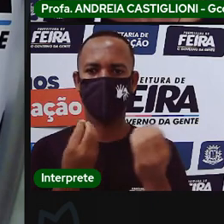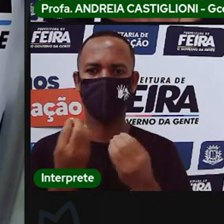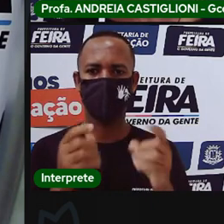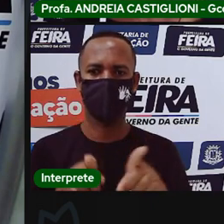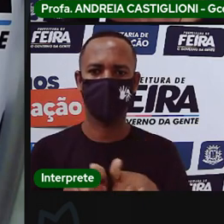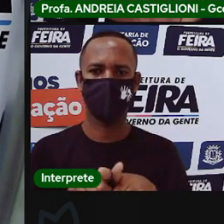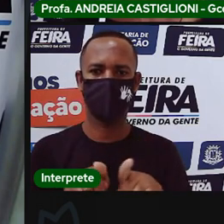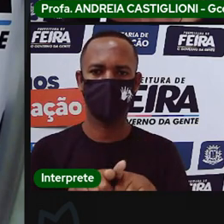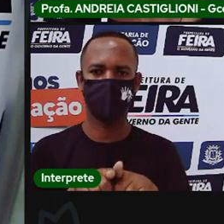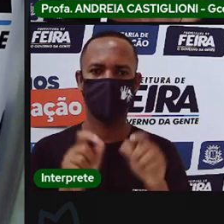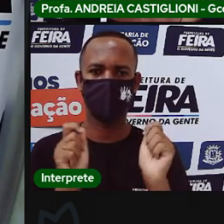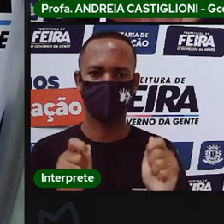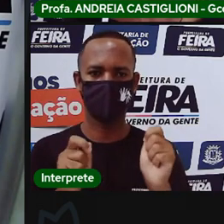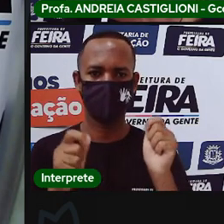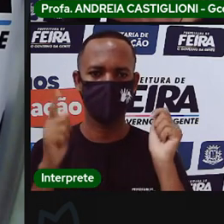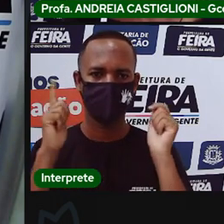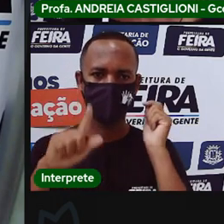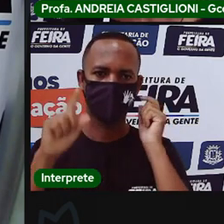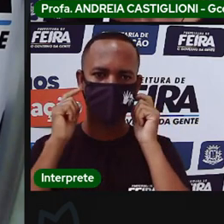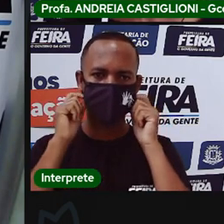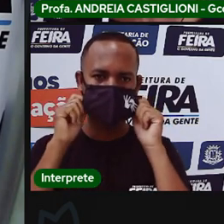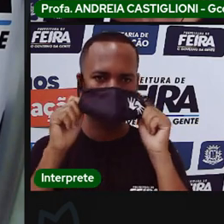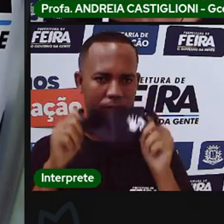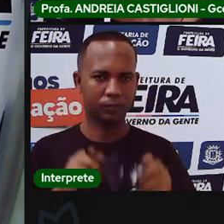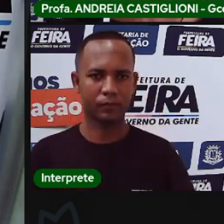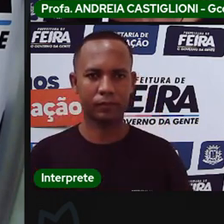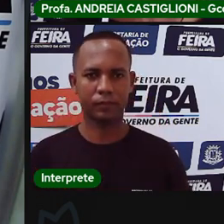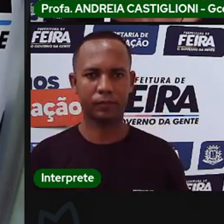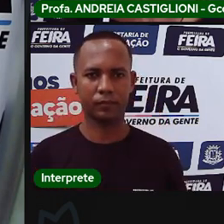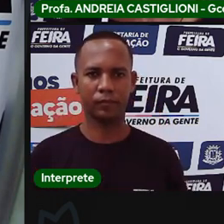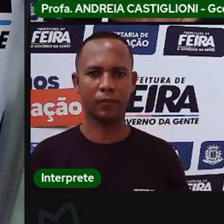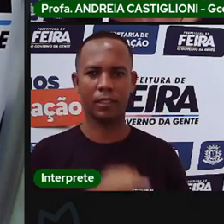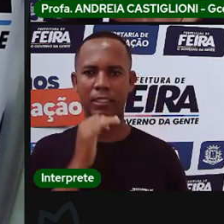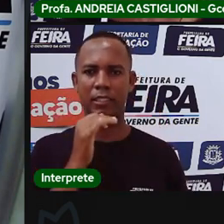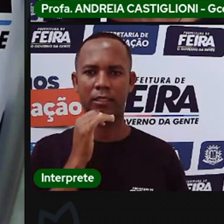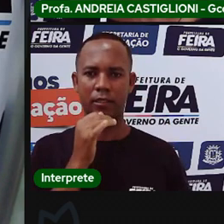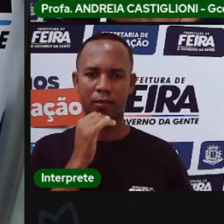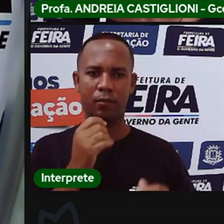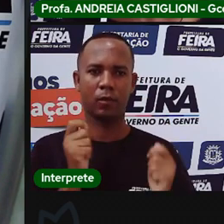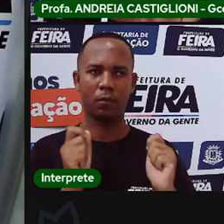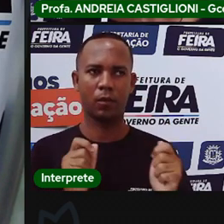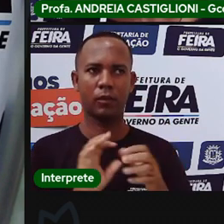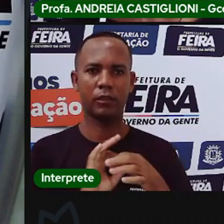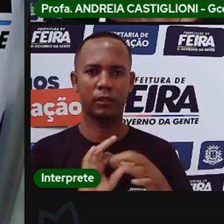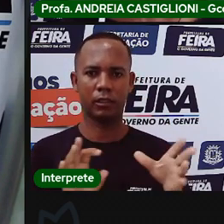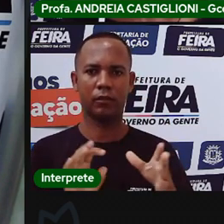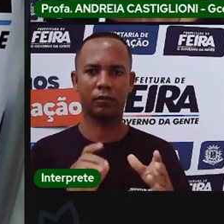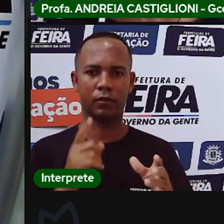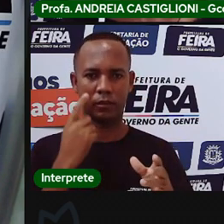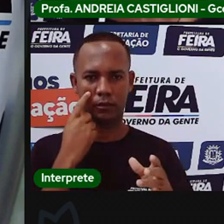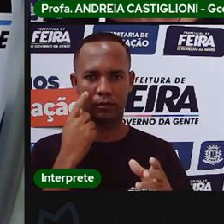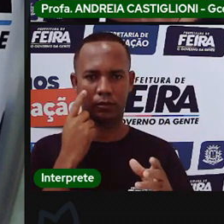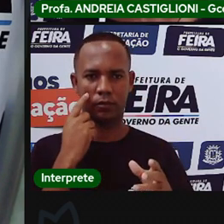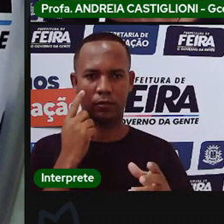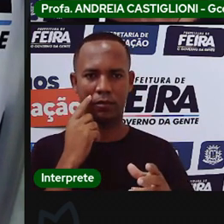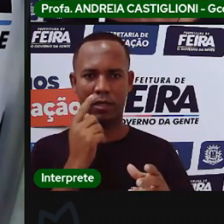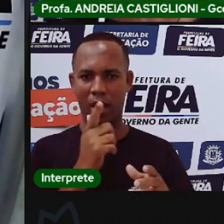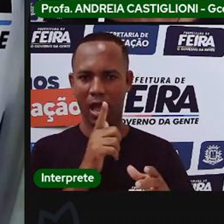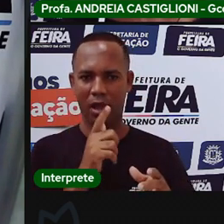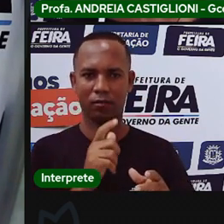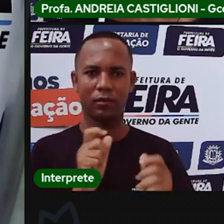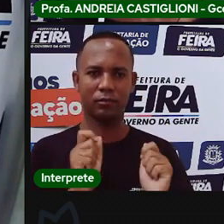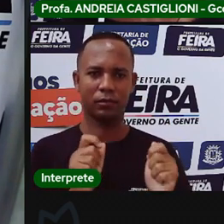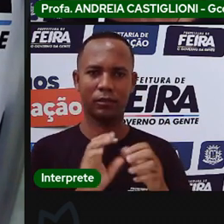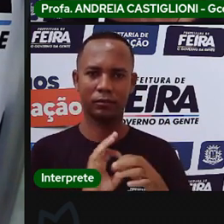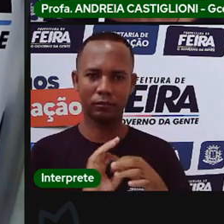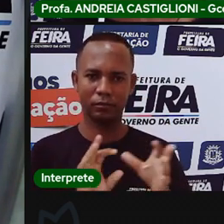Então, pode tirar a Marília rapidinho, gente, e coloca os slides, por favor. Marília, bebe água, mas Marília volta para